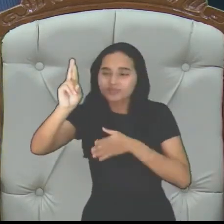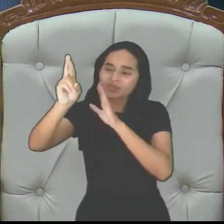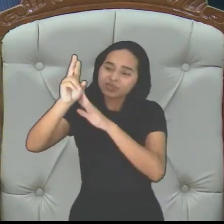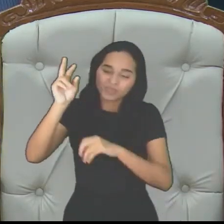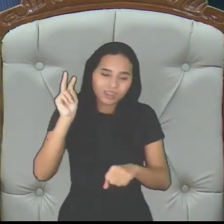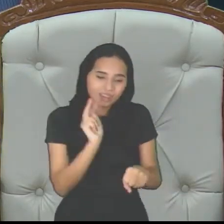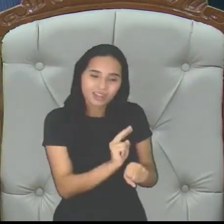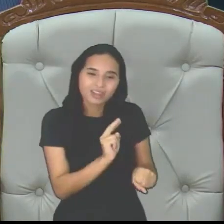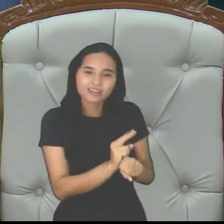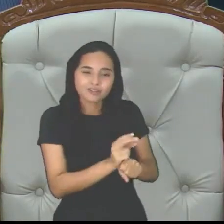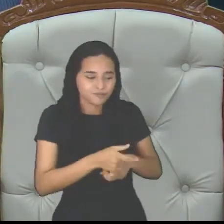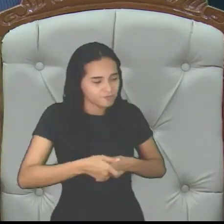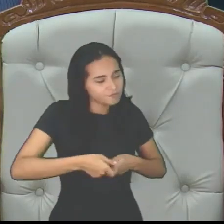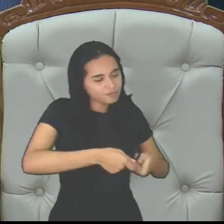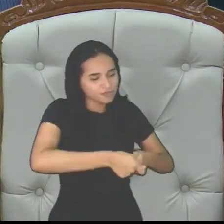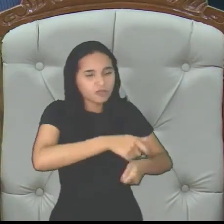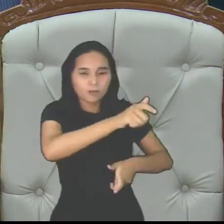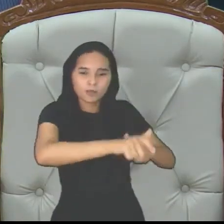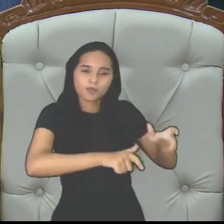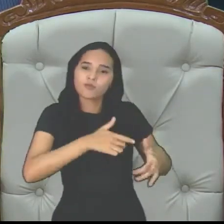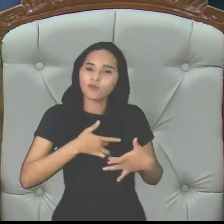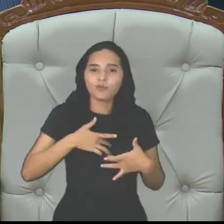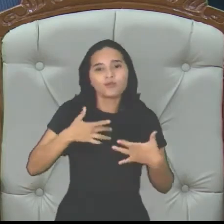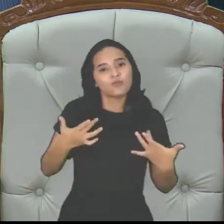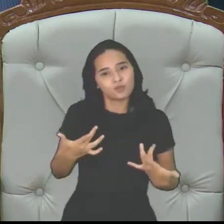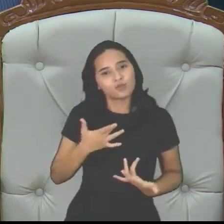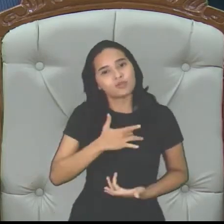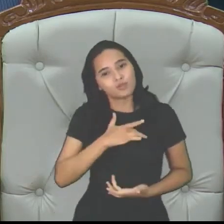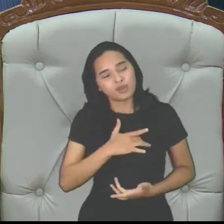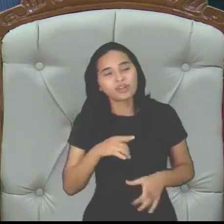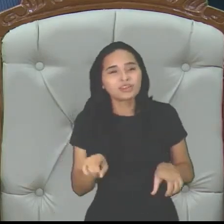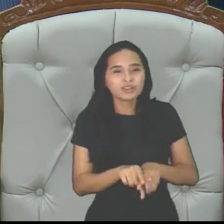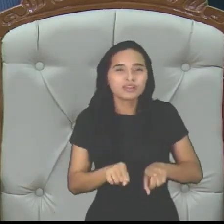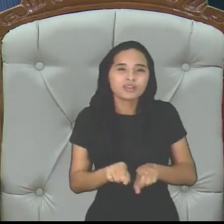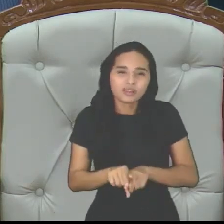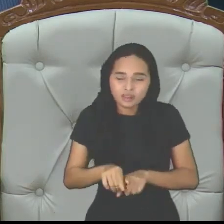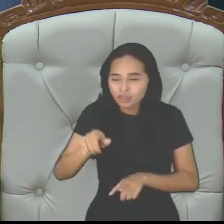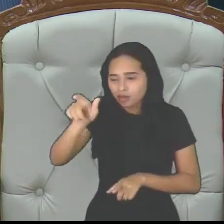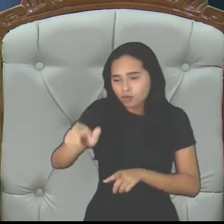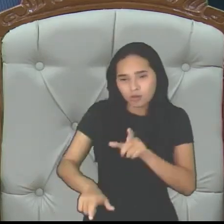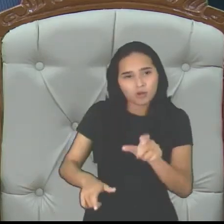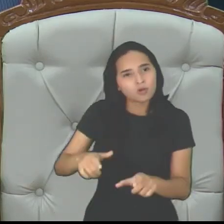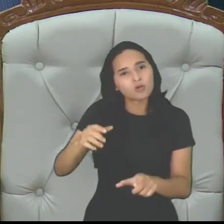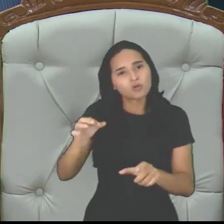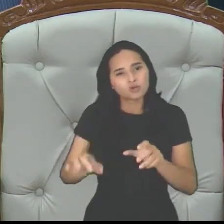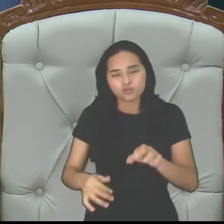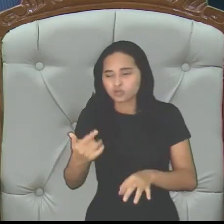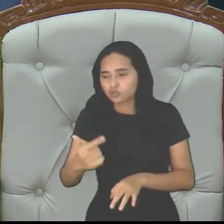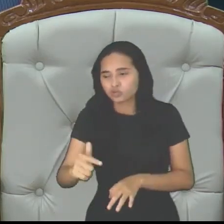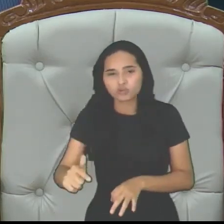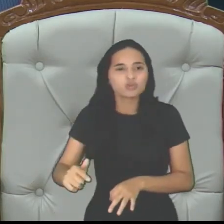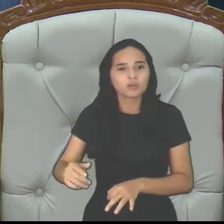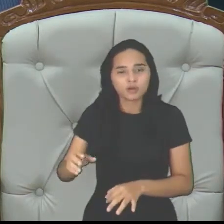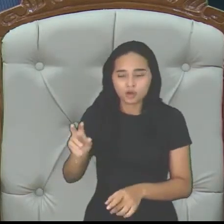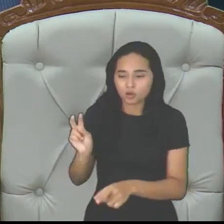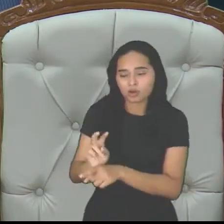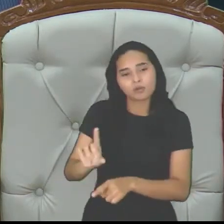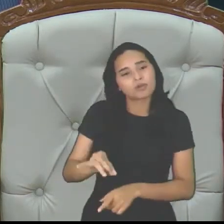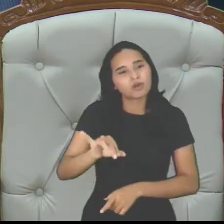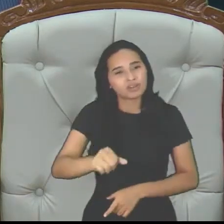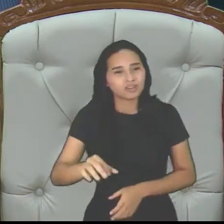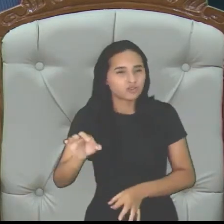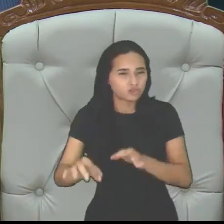da tentação os piedosos e reservar os injustos para o dia do juízo, para